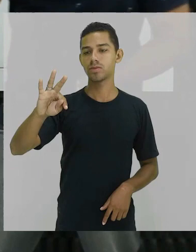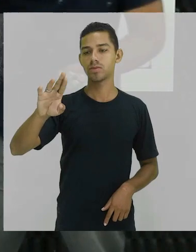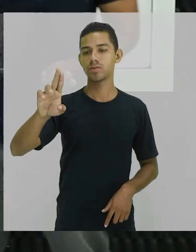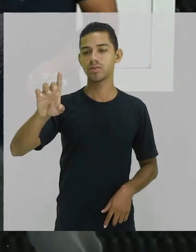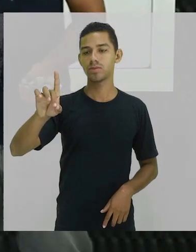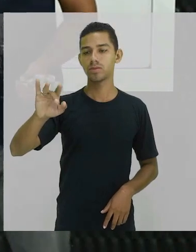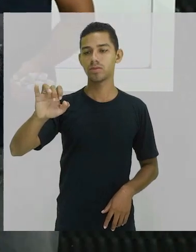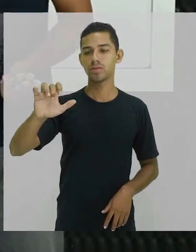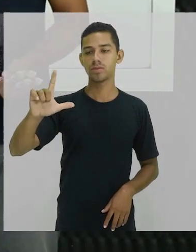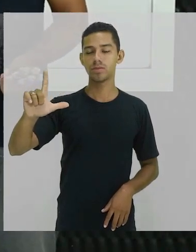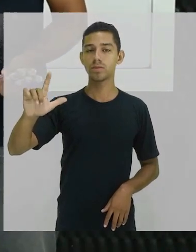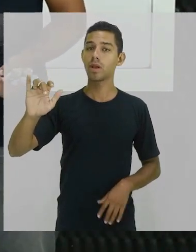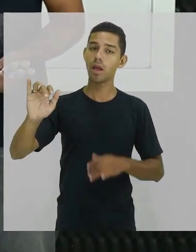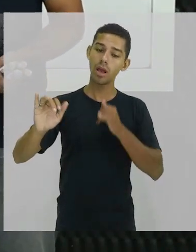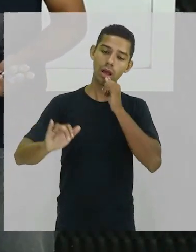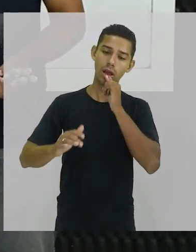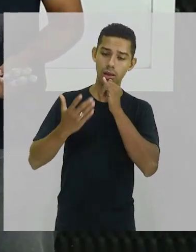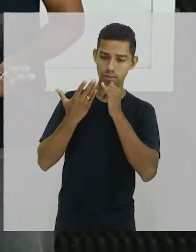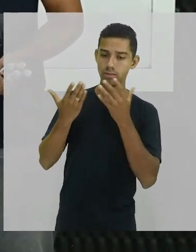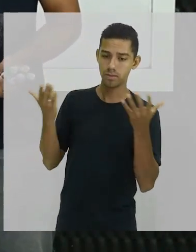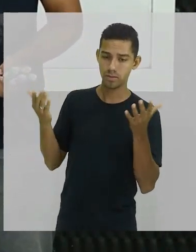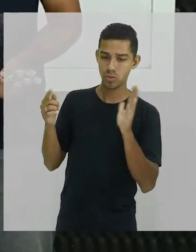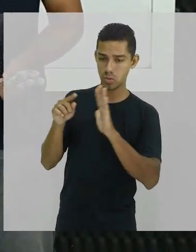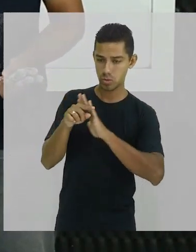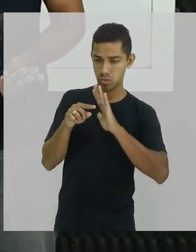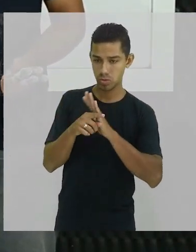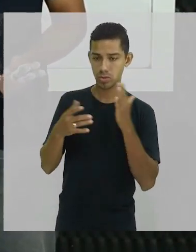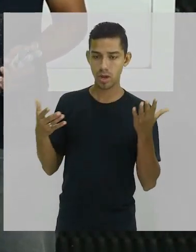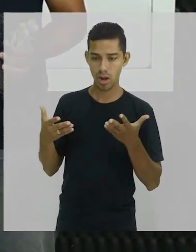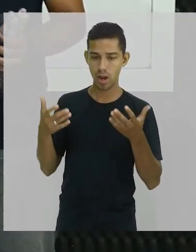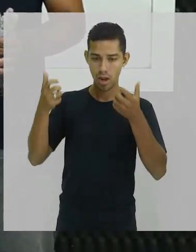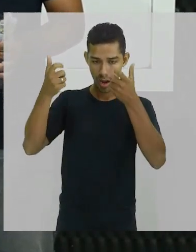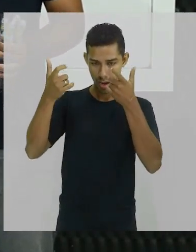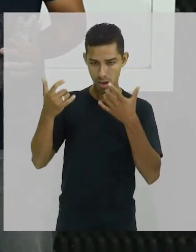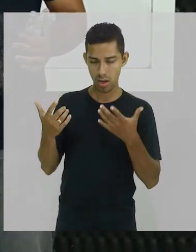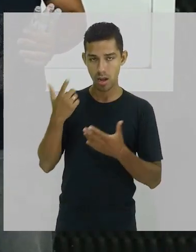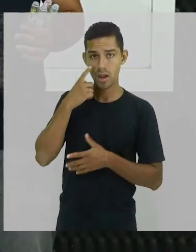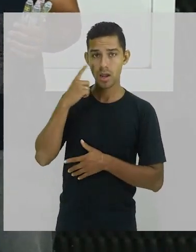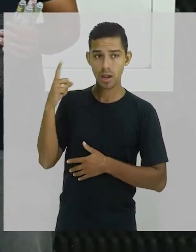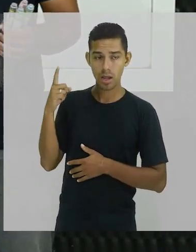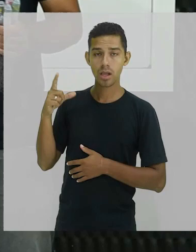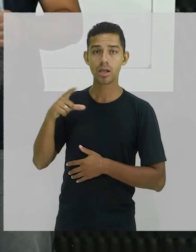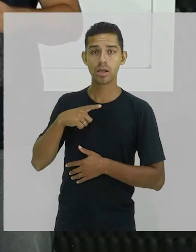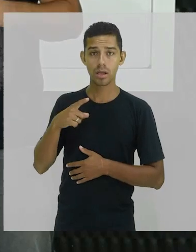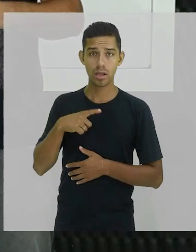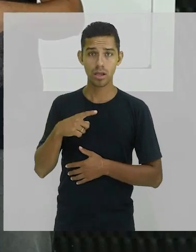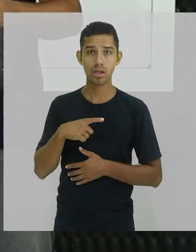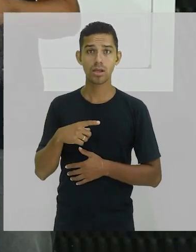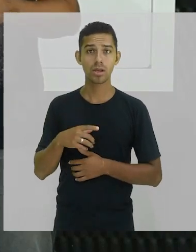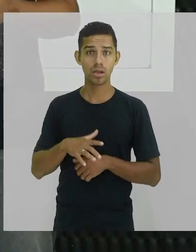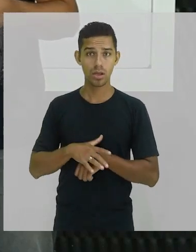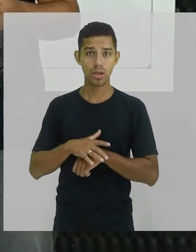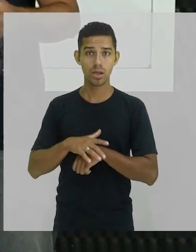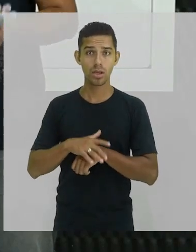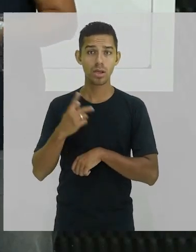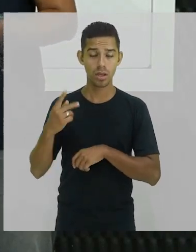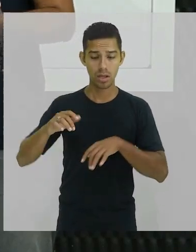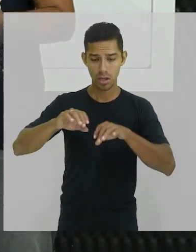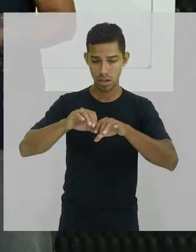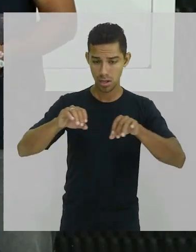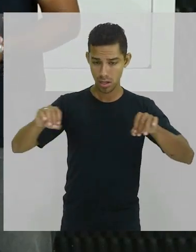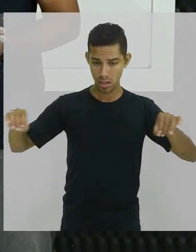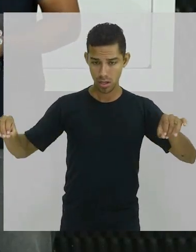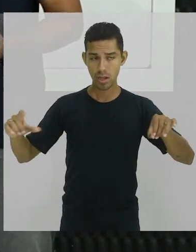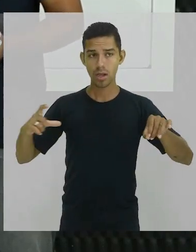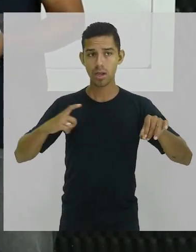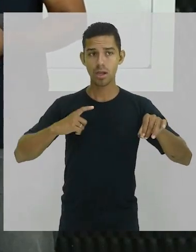que está acontecendo aí na questão, A figura lá, esses tubozinhos aí, certo? Essas barras metálicas, elas